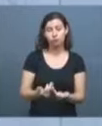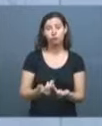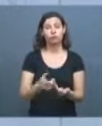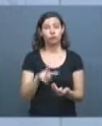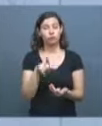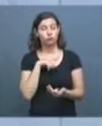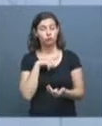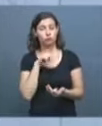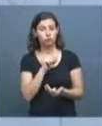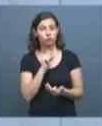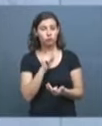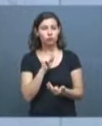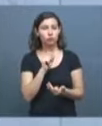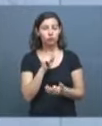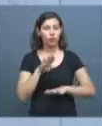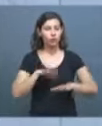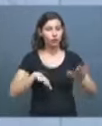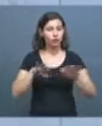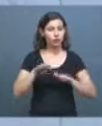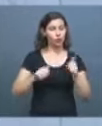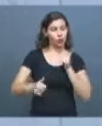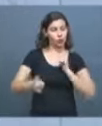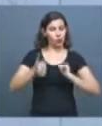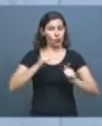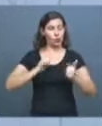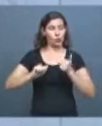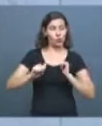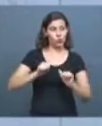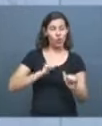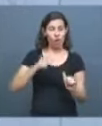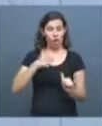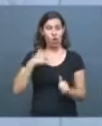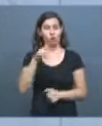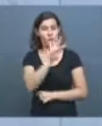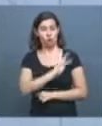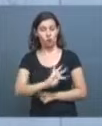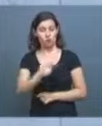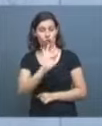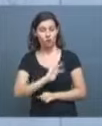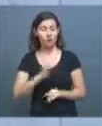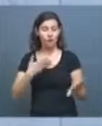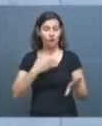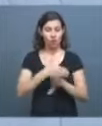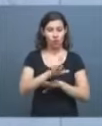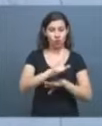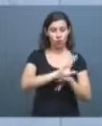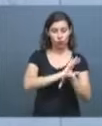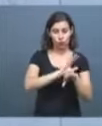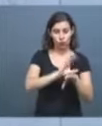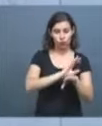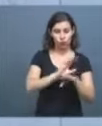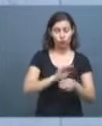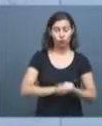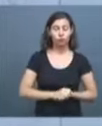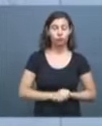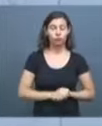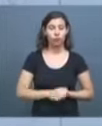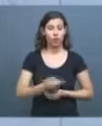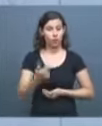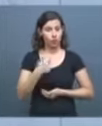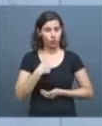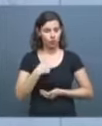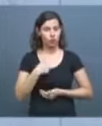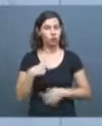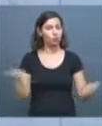muita questão da expectativa que o aluno tem de que eu estou na faculdade, eu estou entrando nesse curso e eu vou